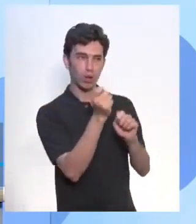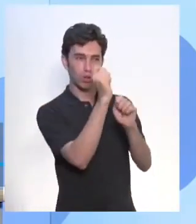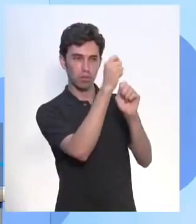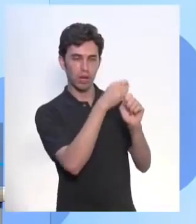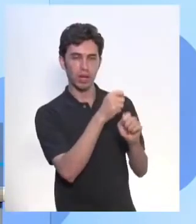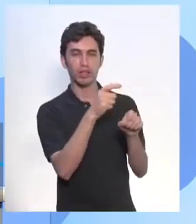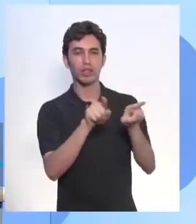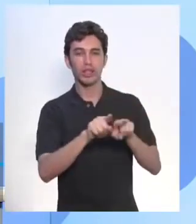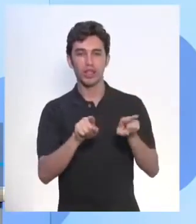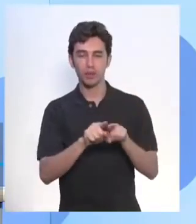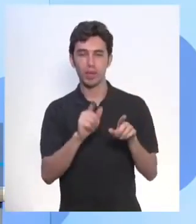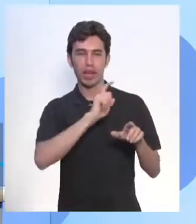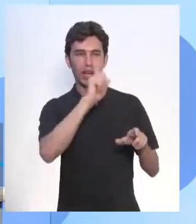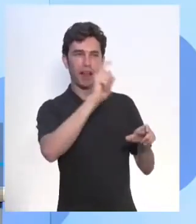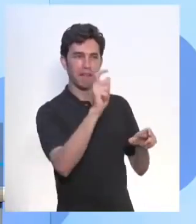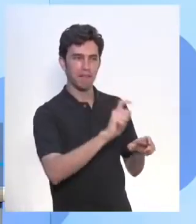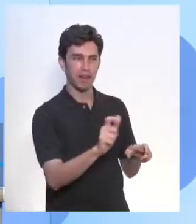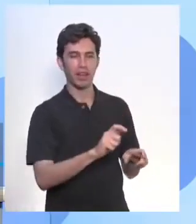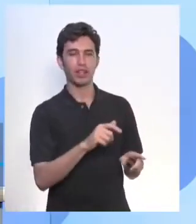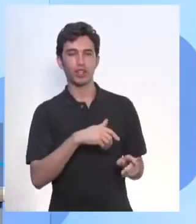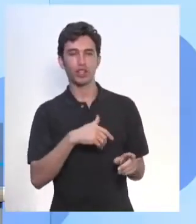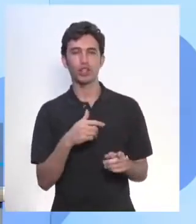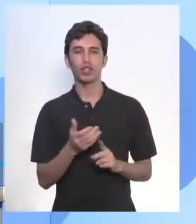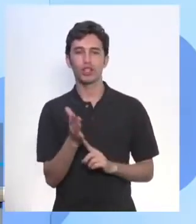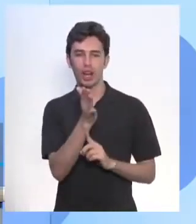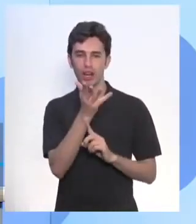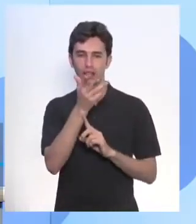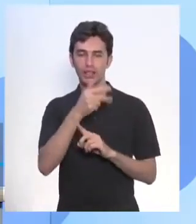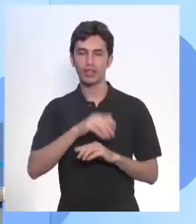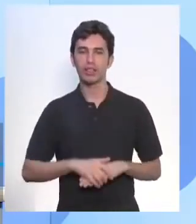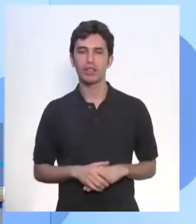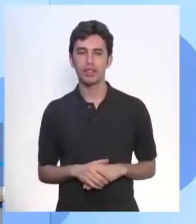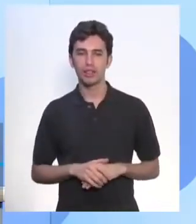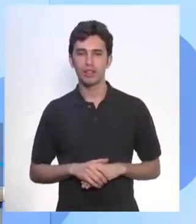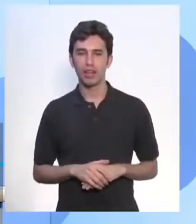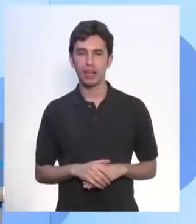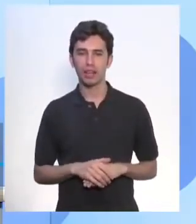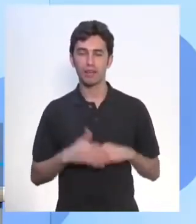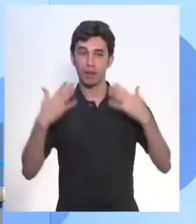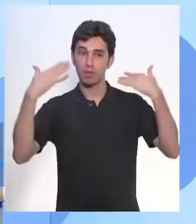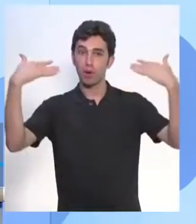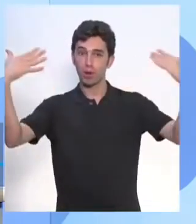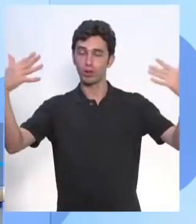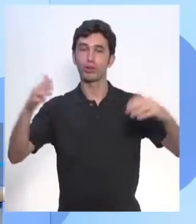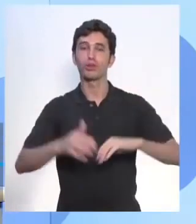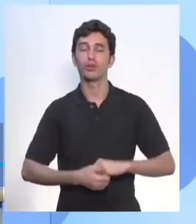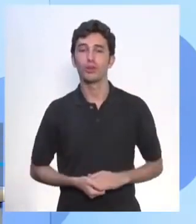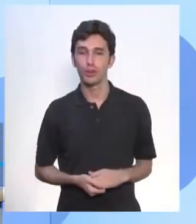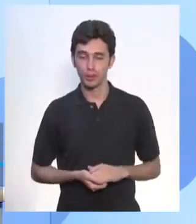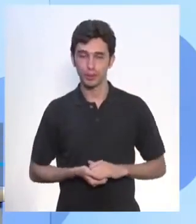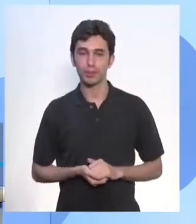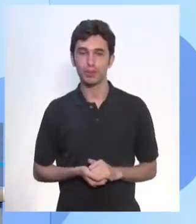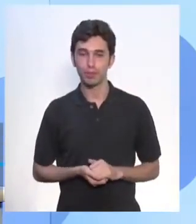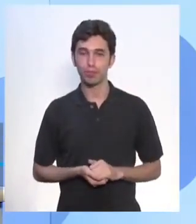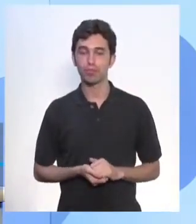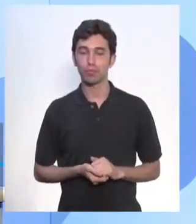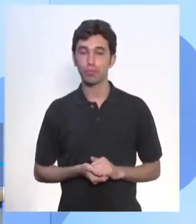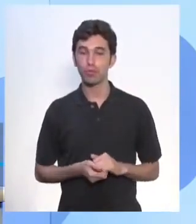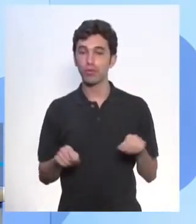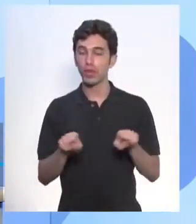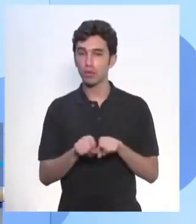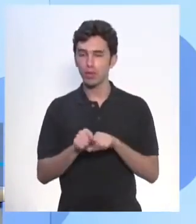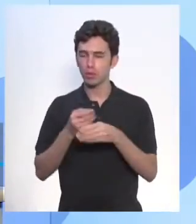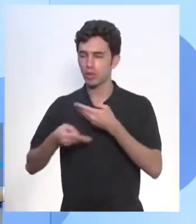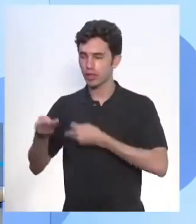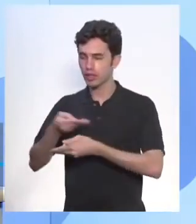grafites de artistas, e aí acho que é Romados, ou Renomados que foi escrever aqui. Bom, muitas interações,